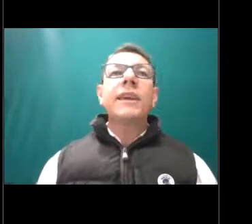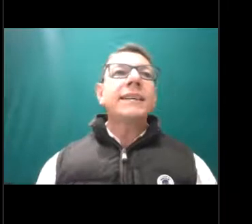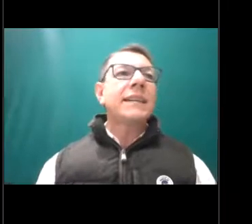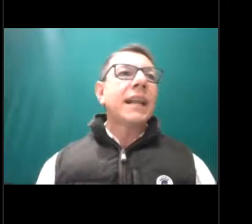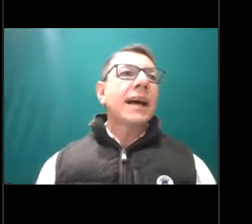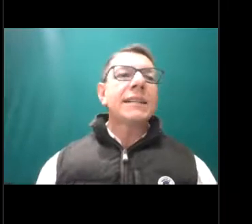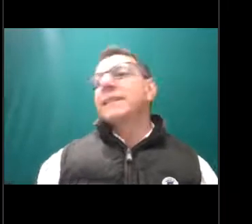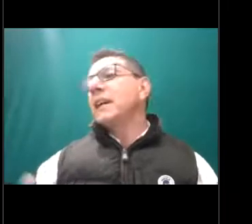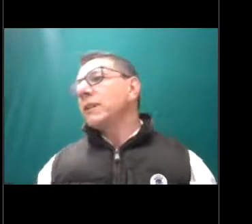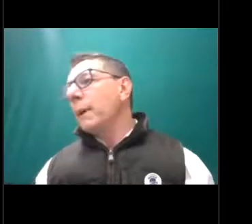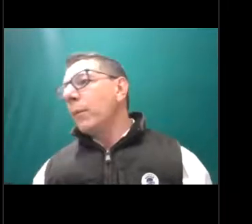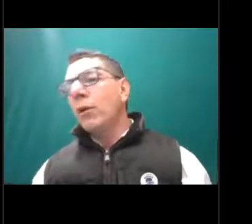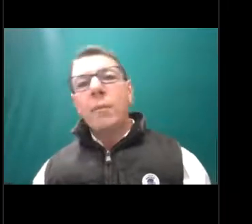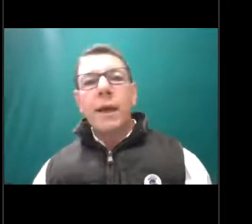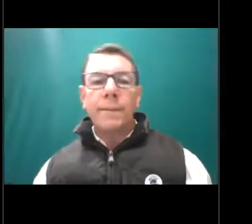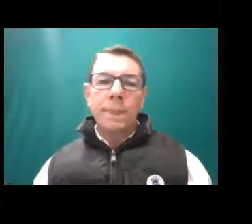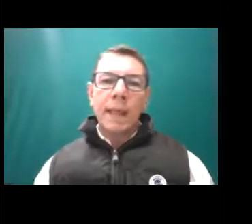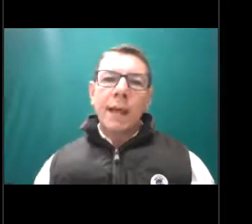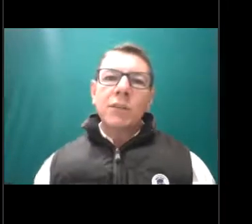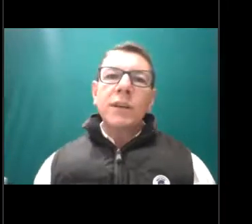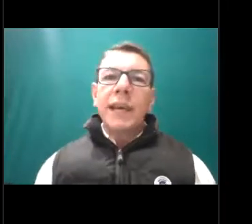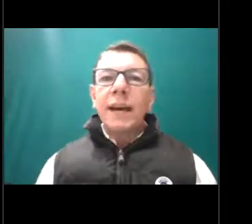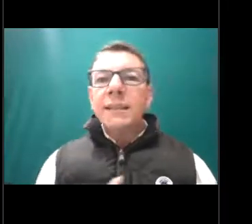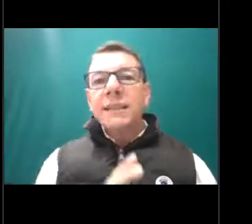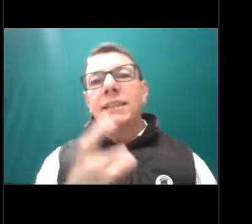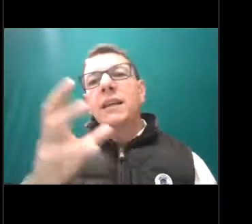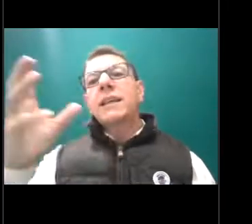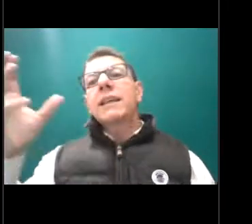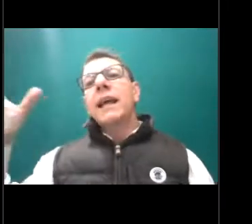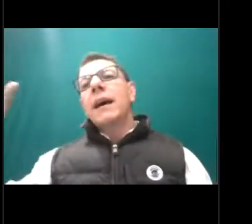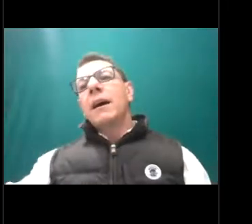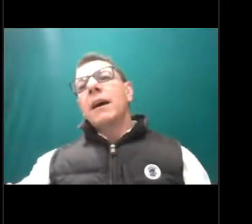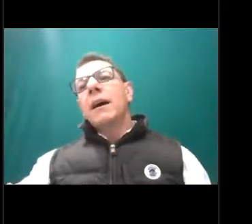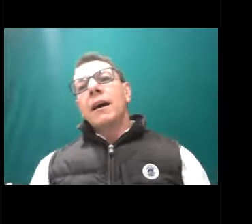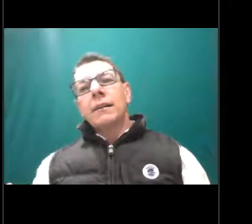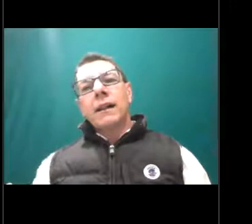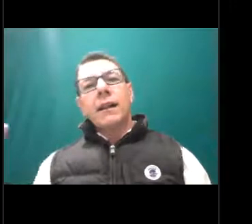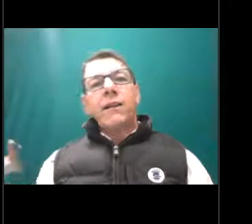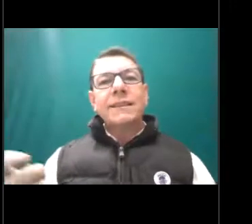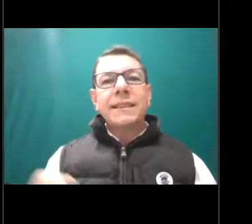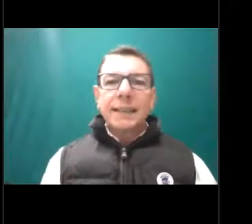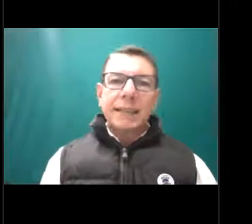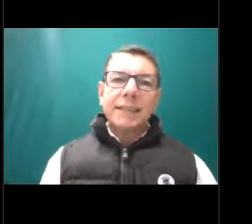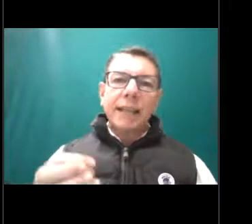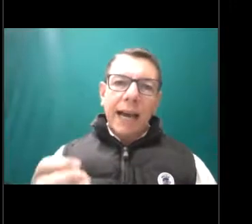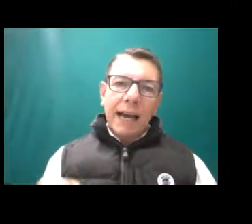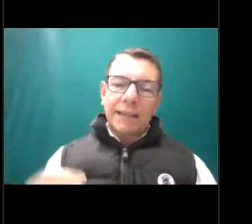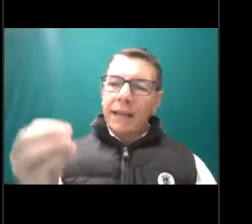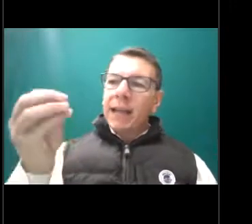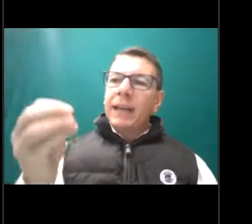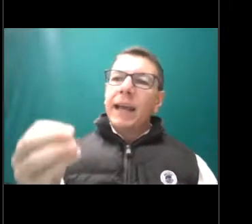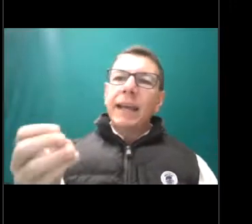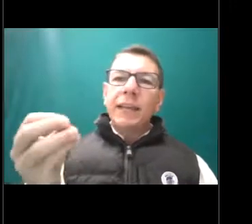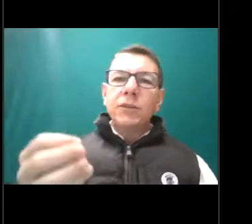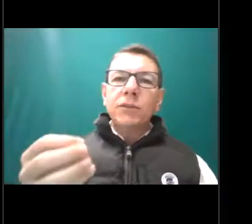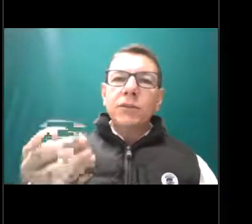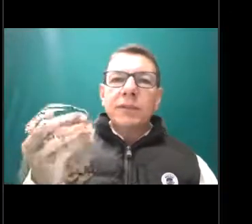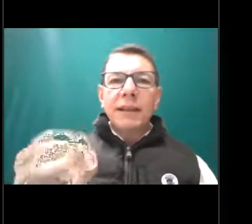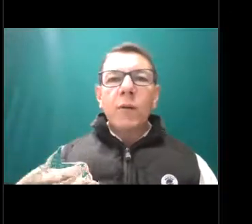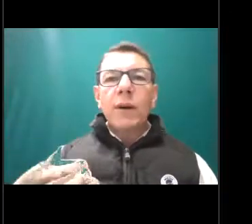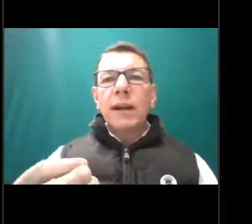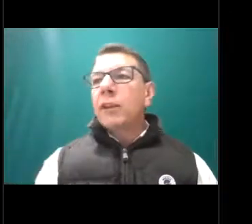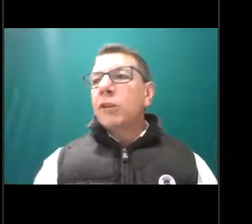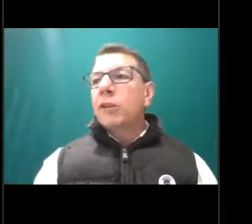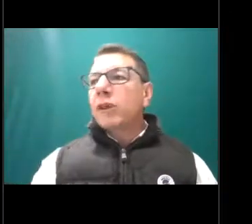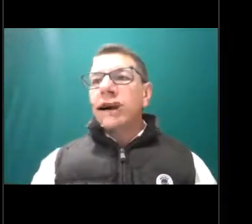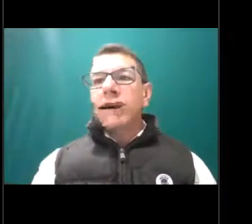fala assim, o que é a silagem? A silagem eu vou dar para boi comer. Só que antes de a gente dar, né, de fazer essa silagem, né, e isso